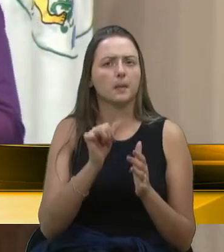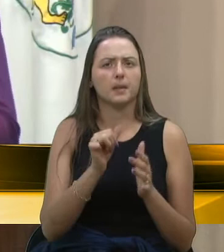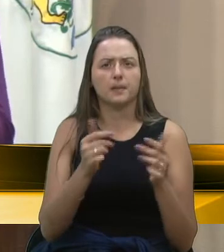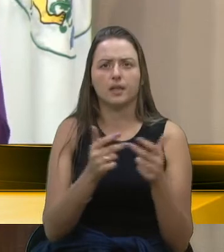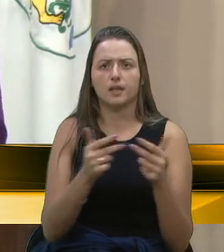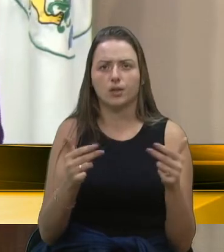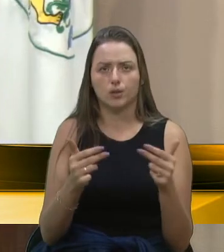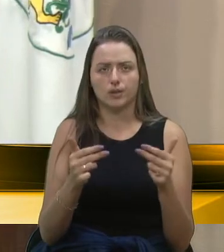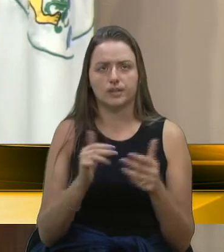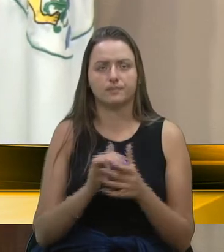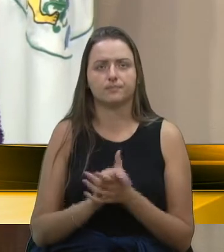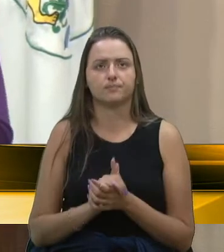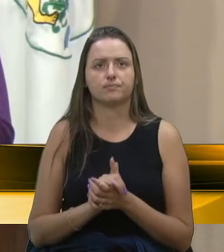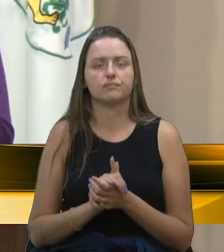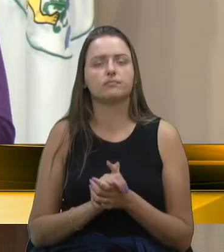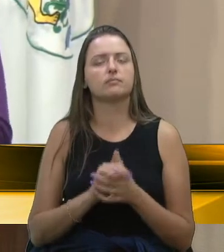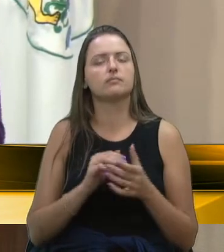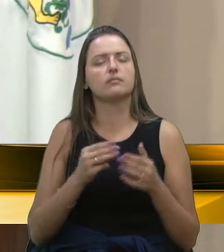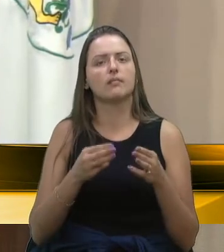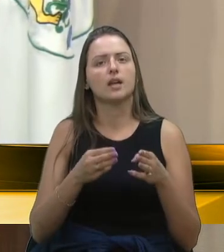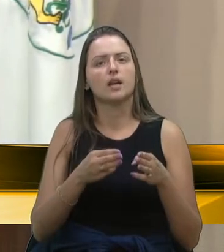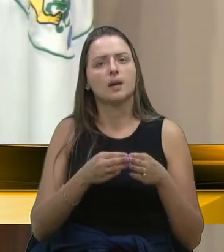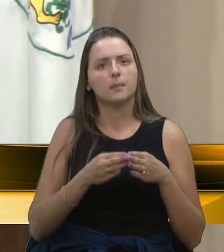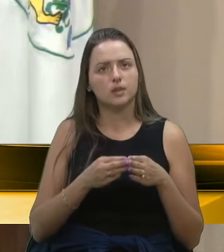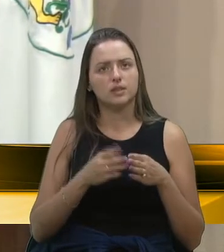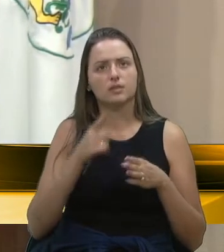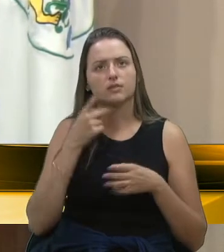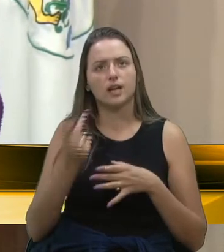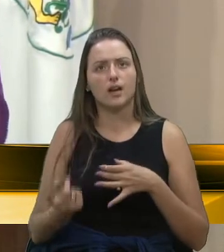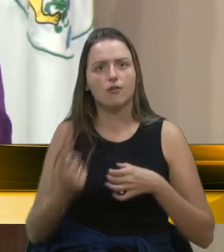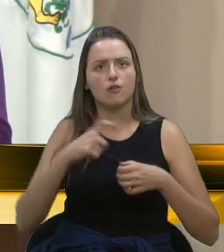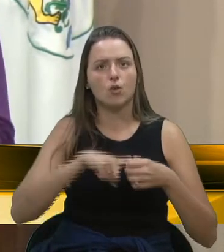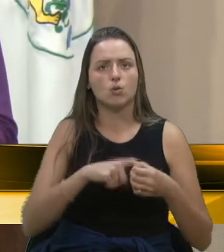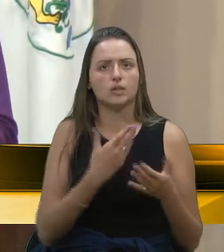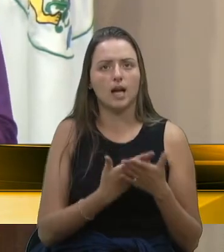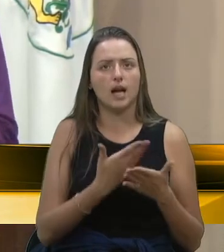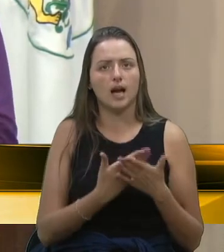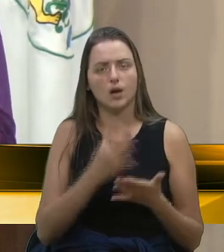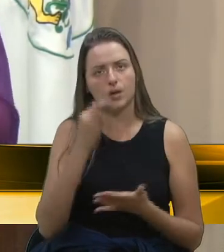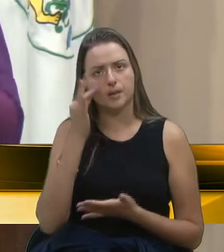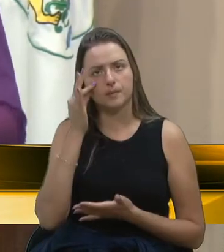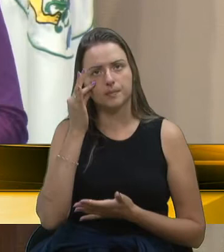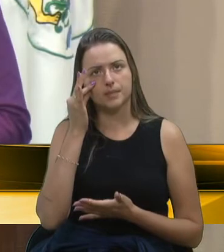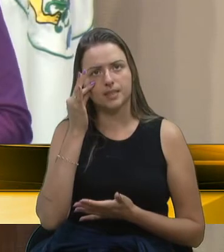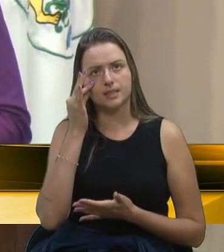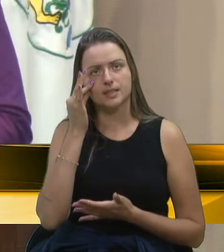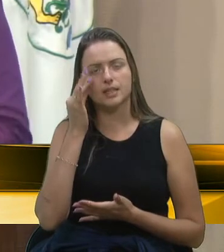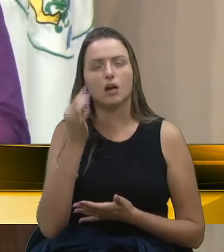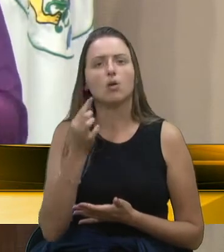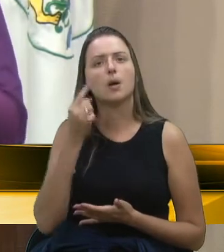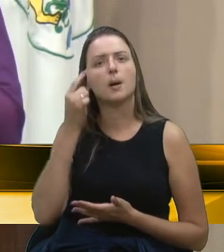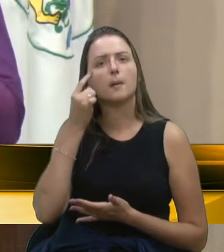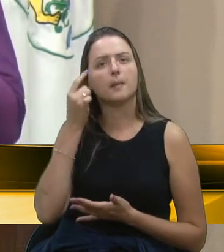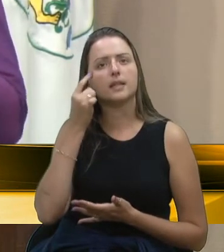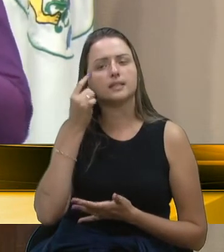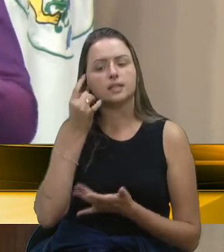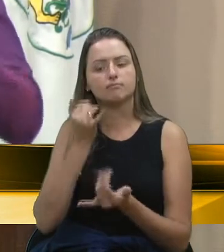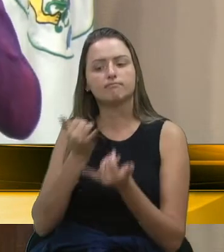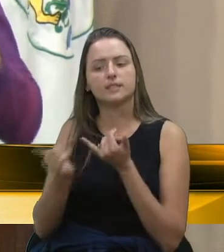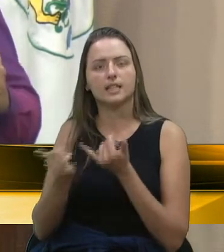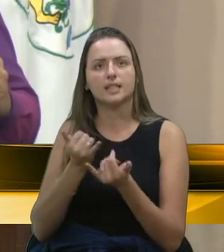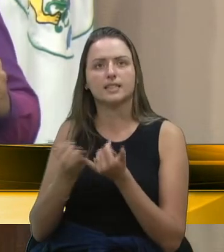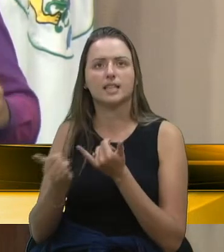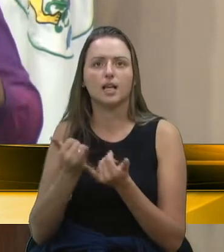nessa moção, se fala em retorno de aulas presenciais, se baseando no exemplo